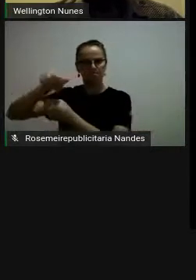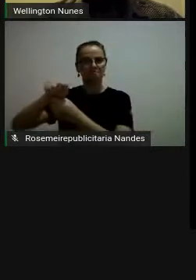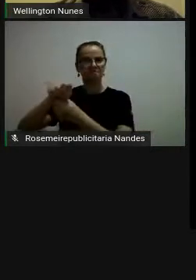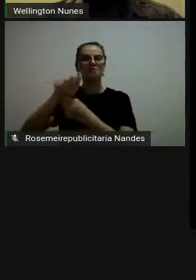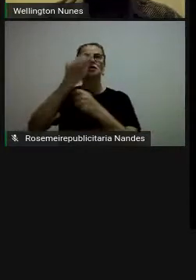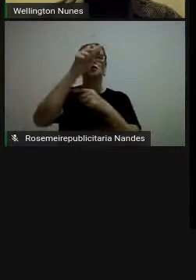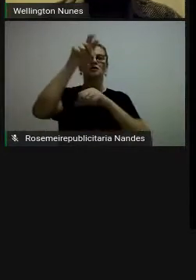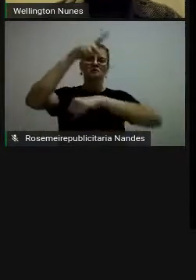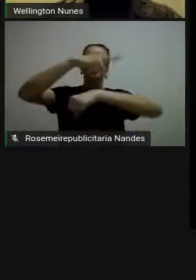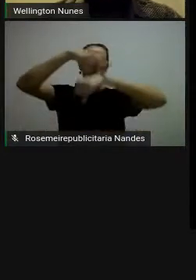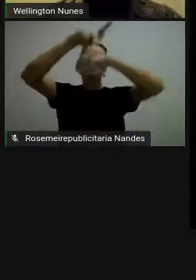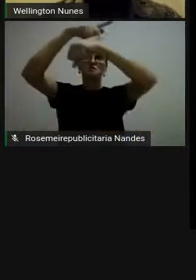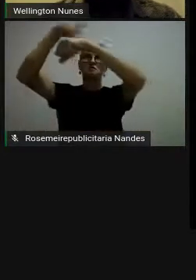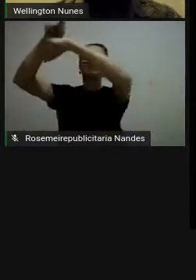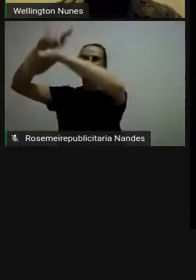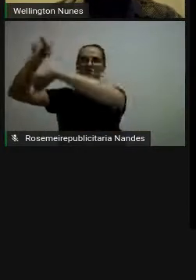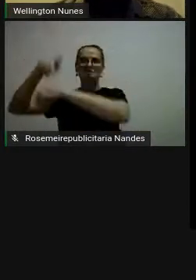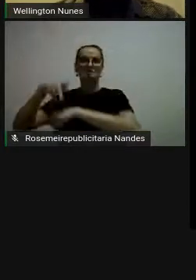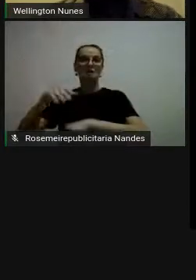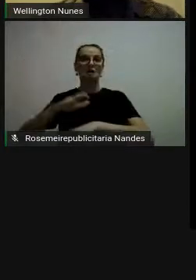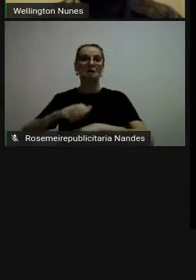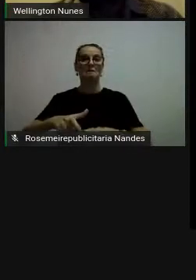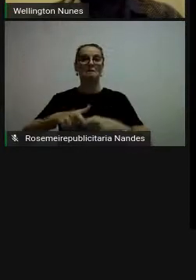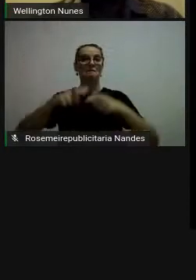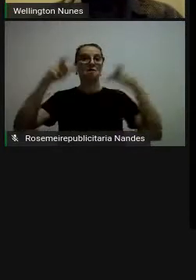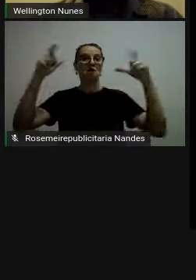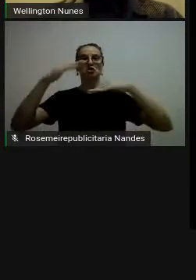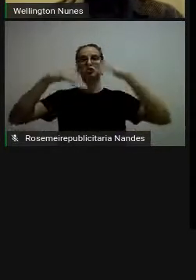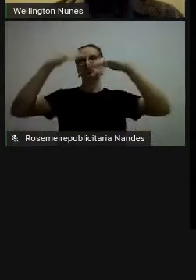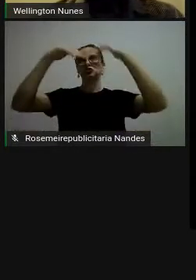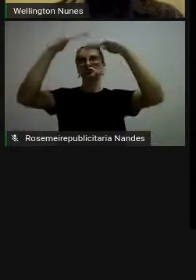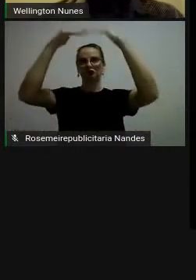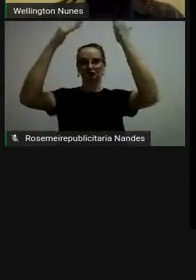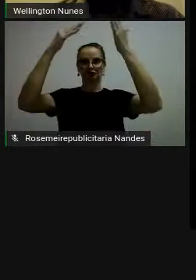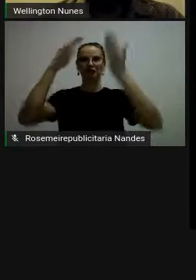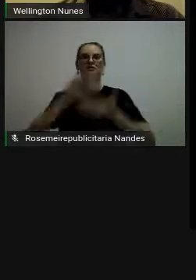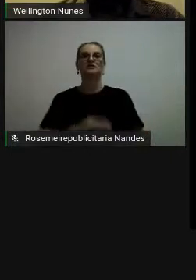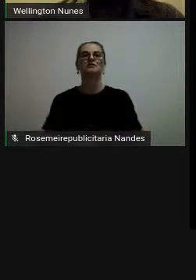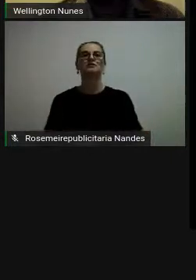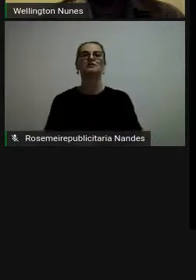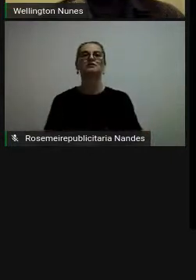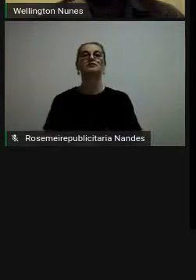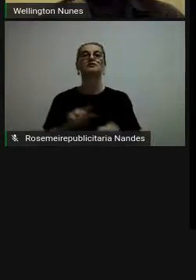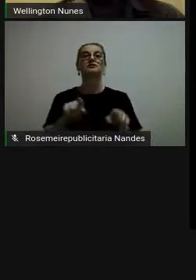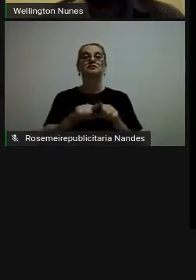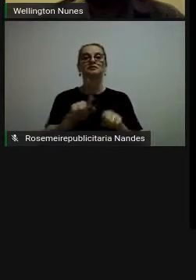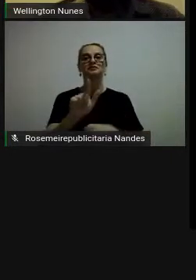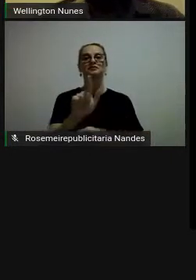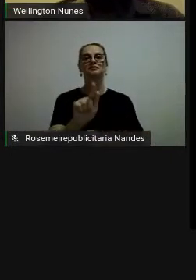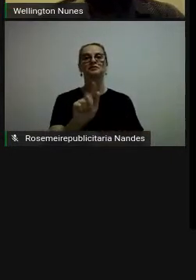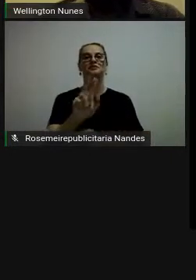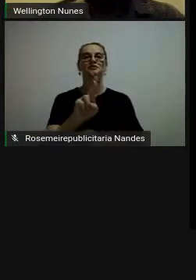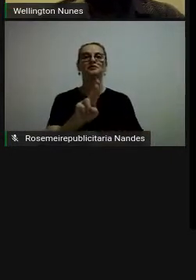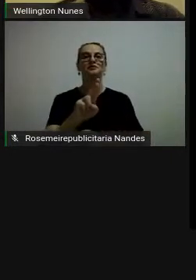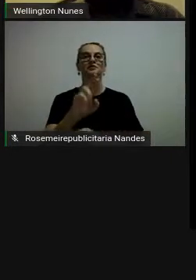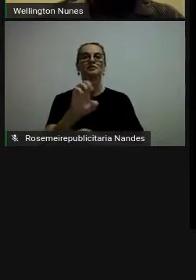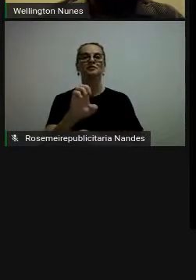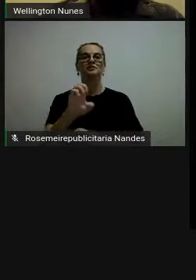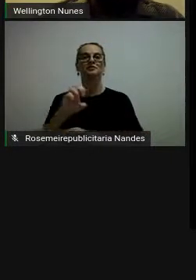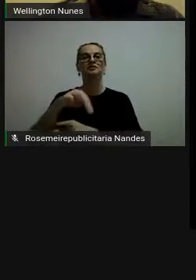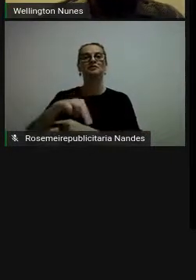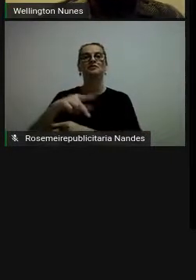maior riqueza. O Greenpeace, talvez o órgão, a ONG mais conhecida do mundo, na